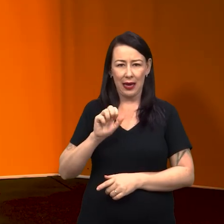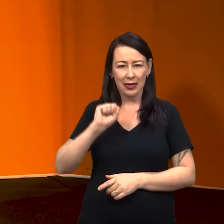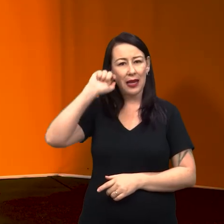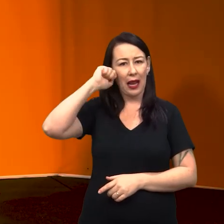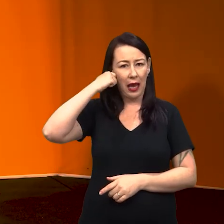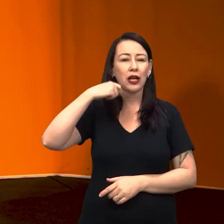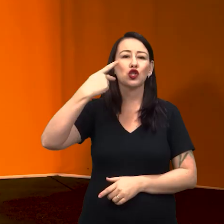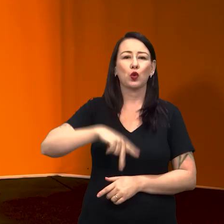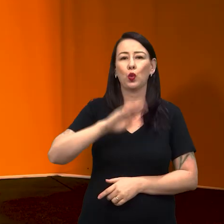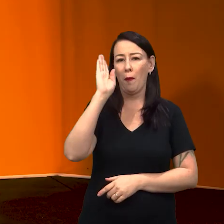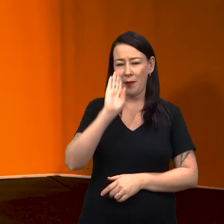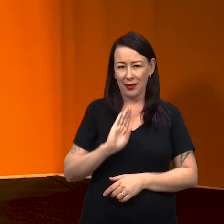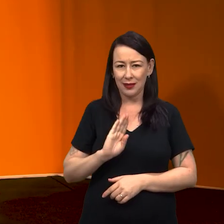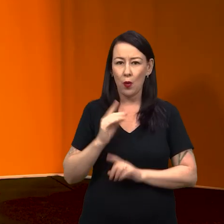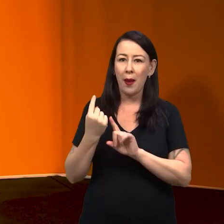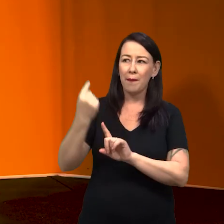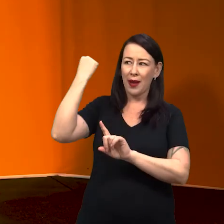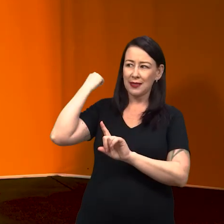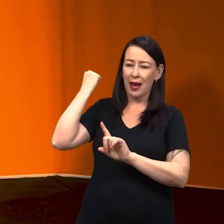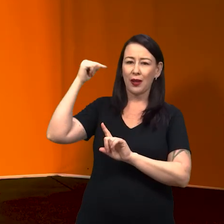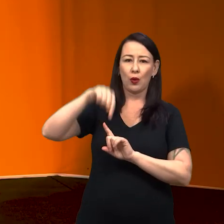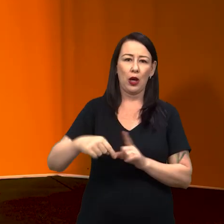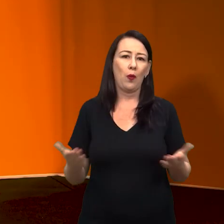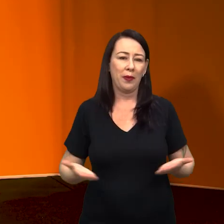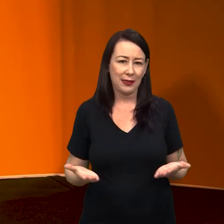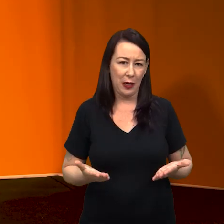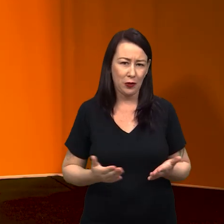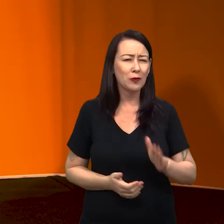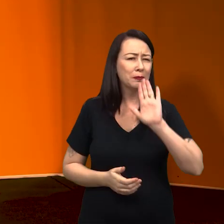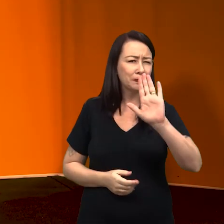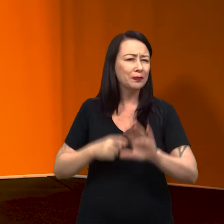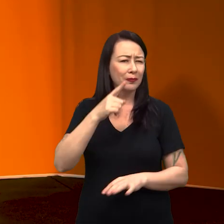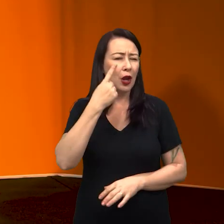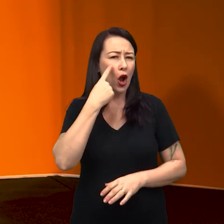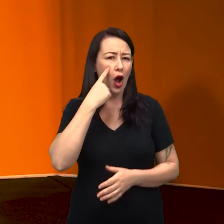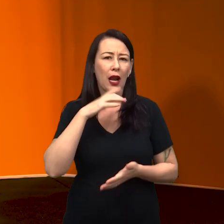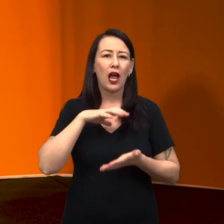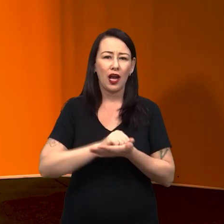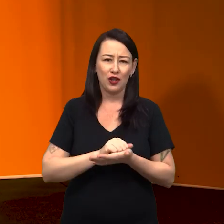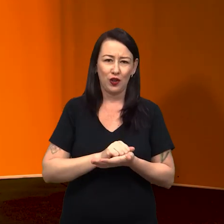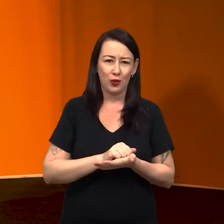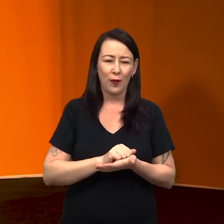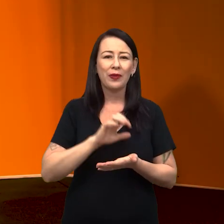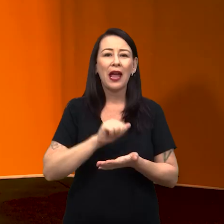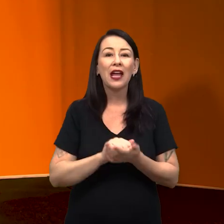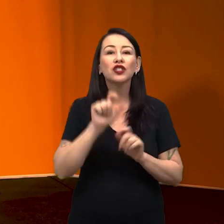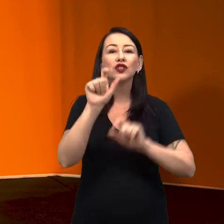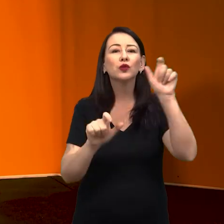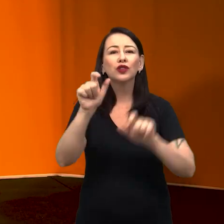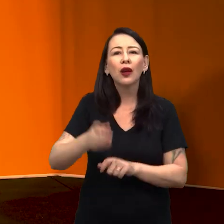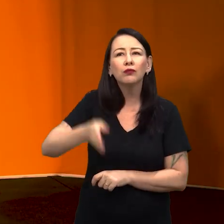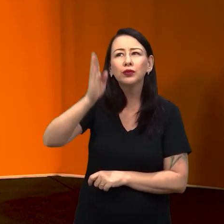você olhar os registros dos viajantes, né? Dos naturalistas que estiveram no Brasil no